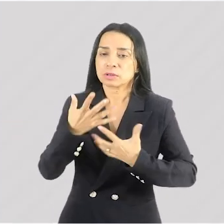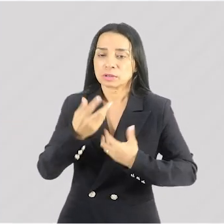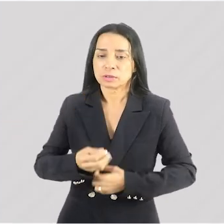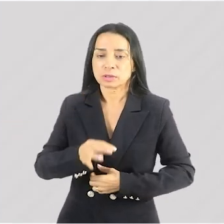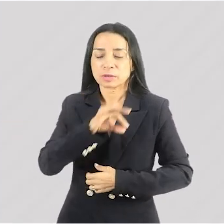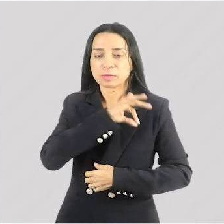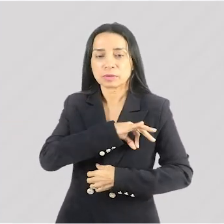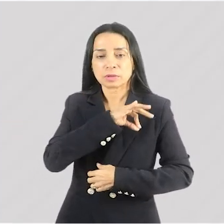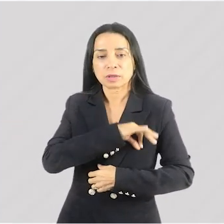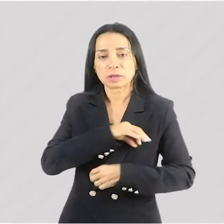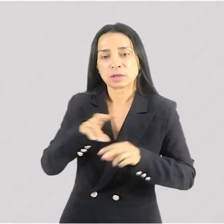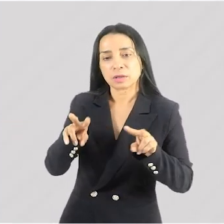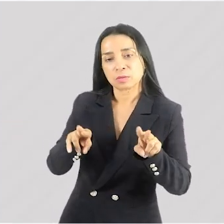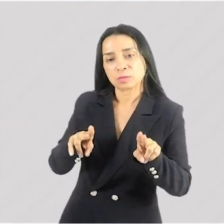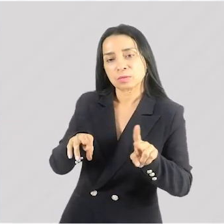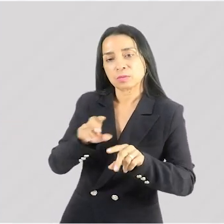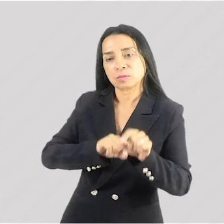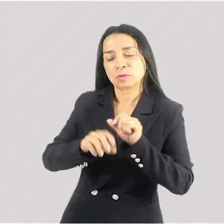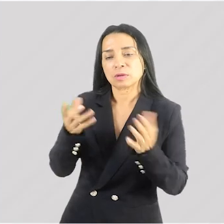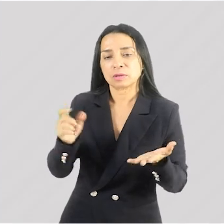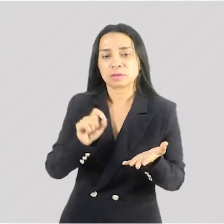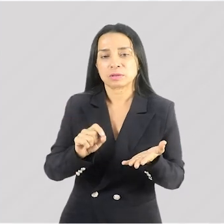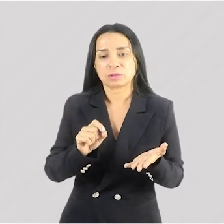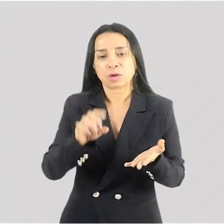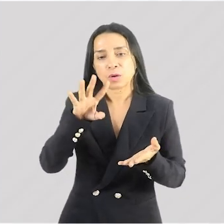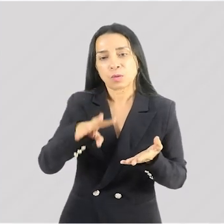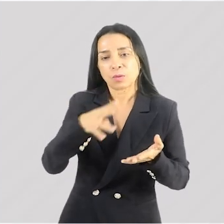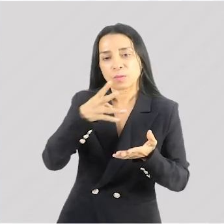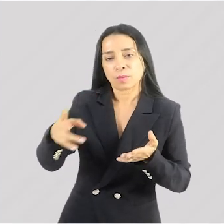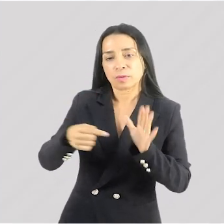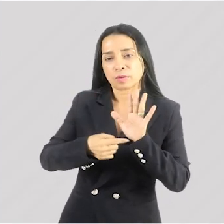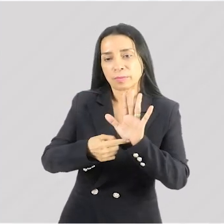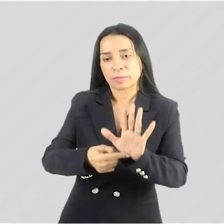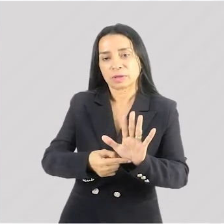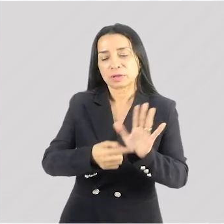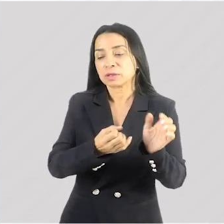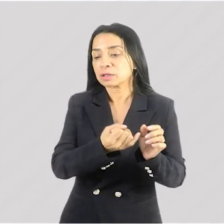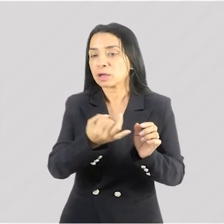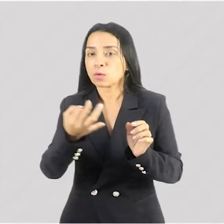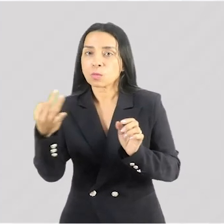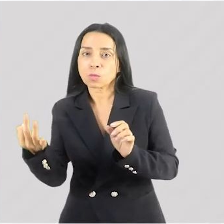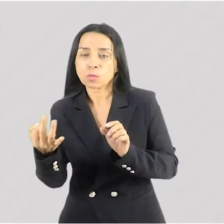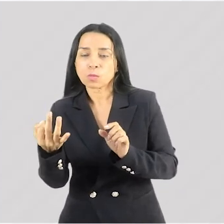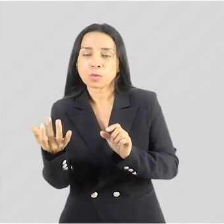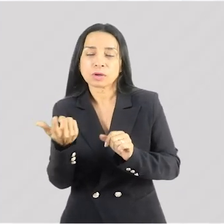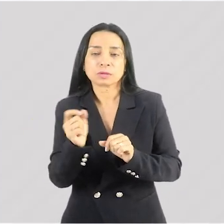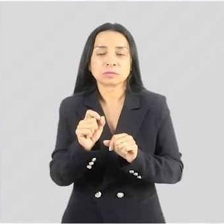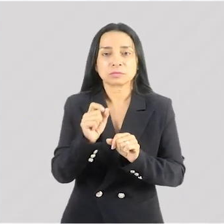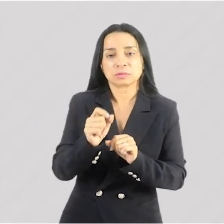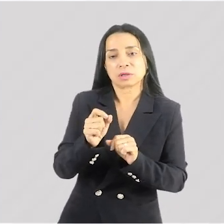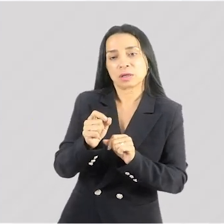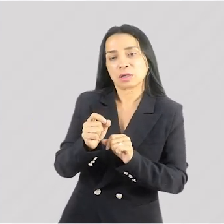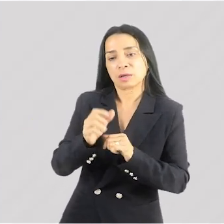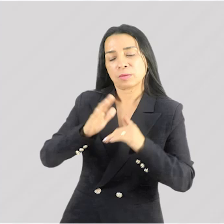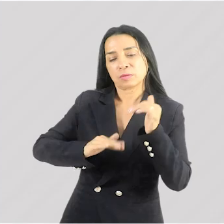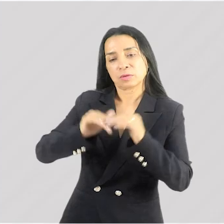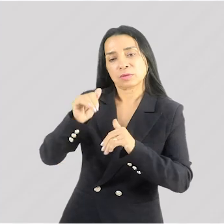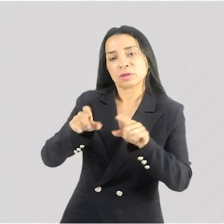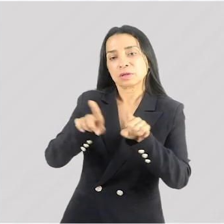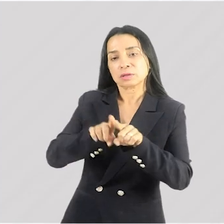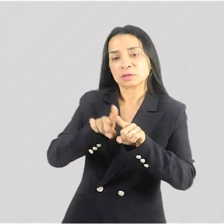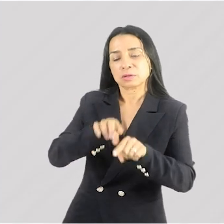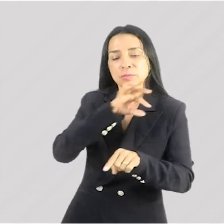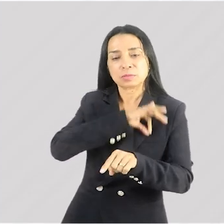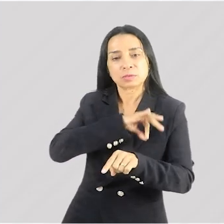quantidade de funcionários por setor e seus respectivos salários. A média dos salários